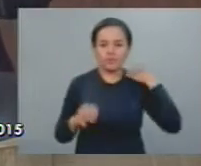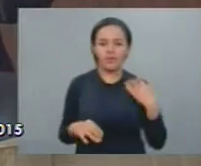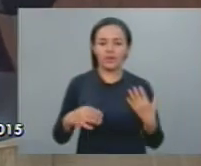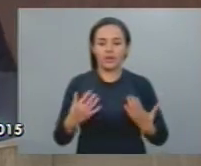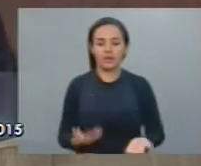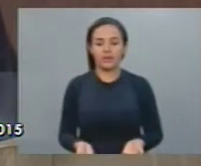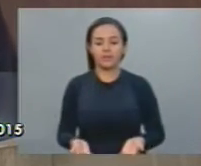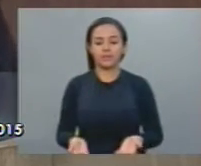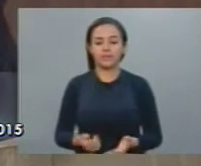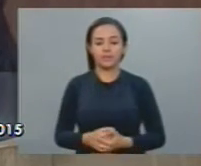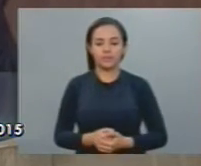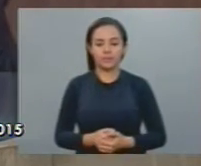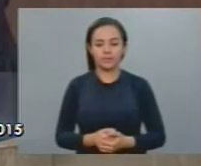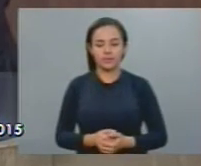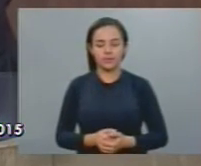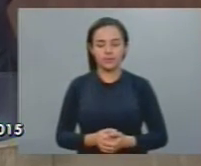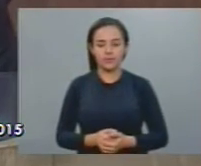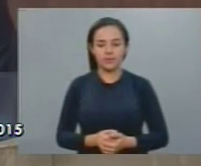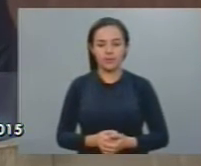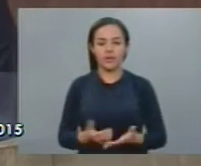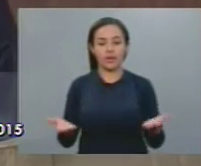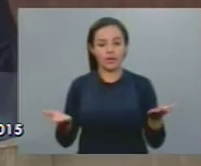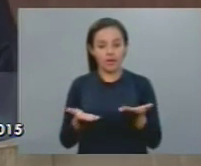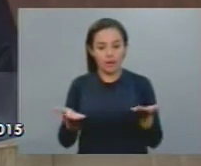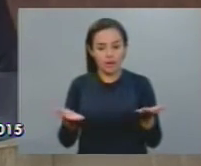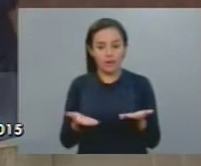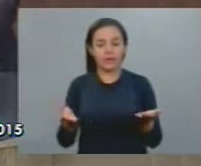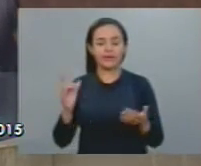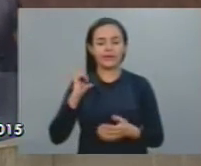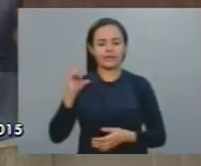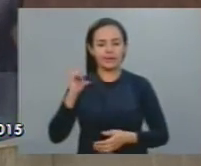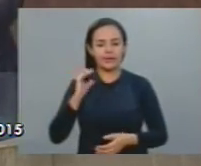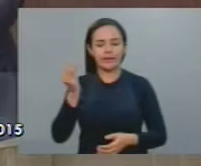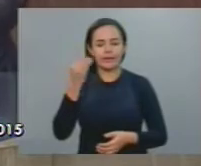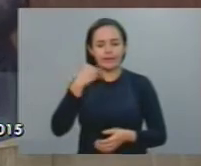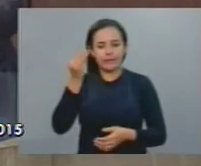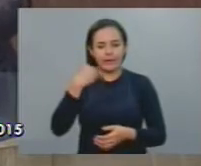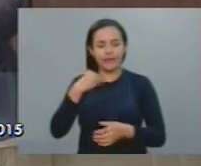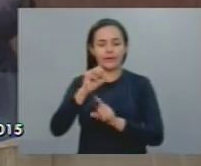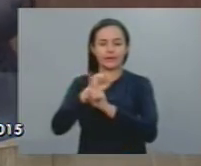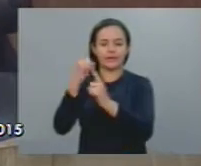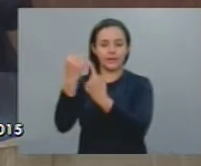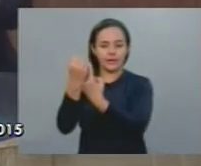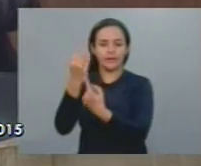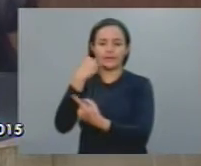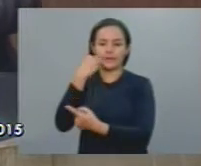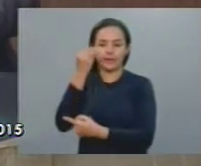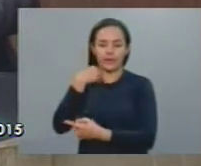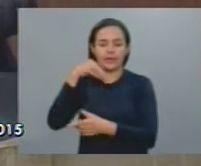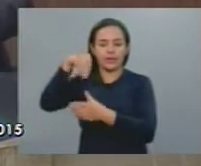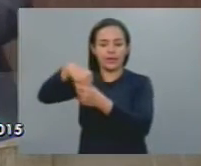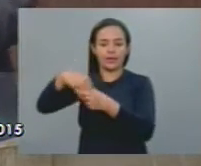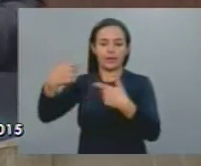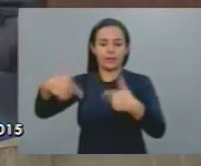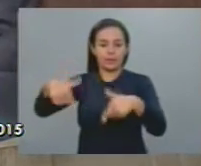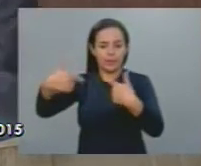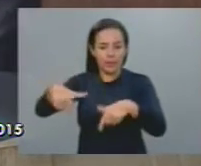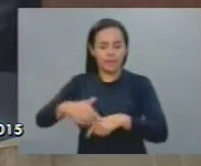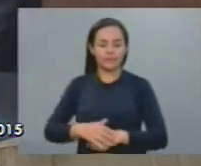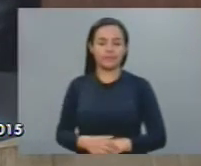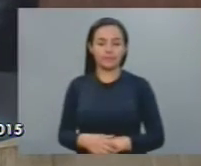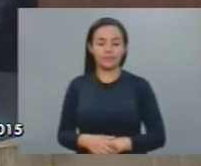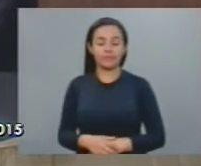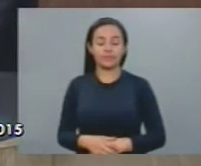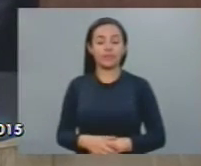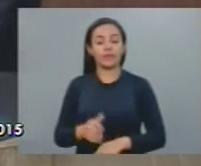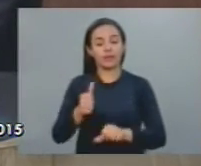num momento de fragilidade social, do campo dos trabalhadores e trabalhadoras, e, por